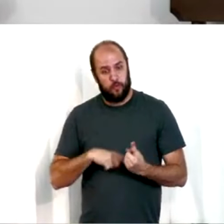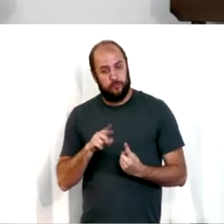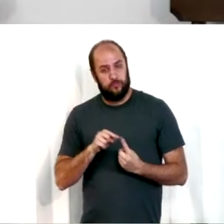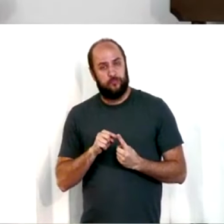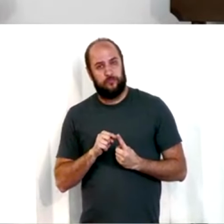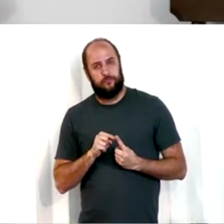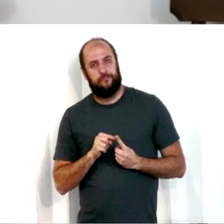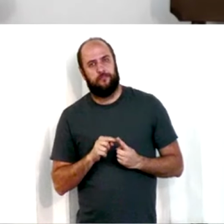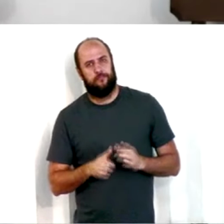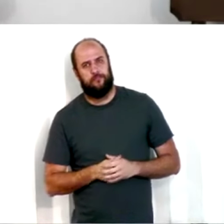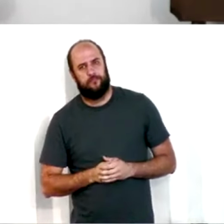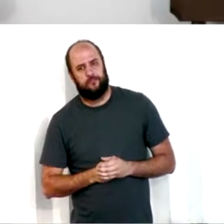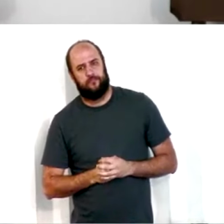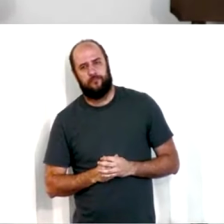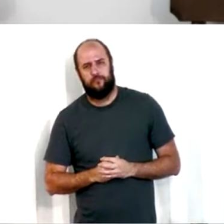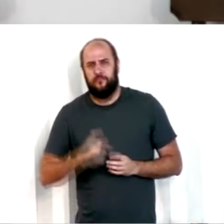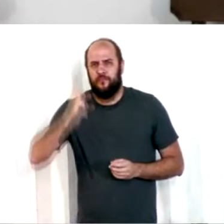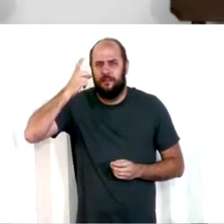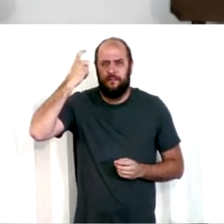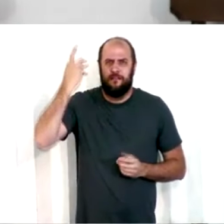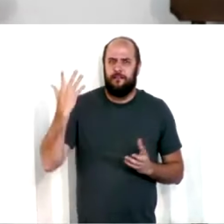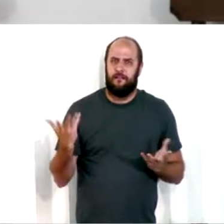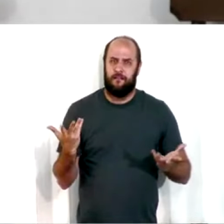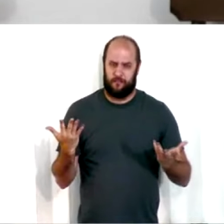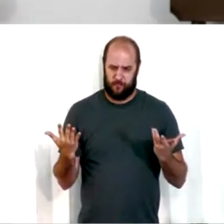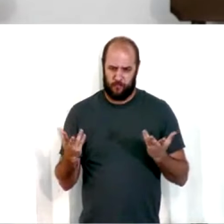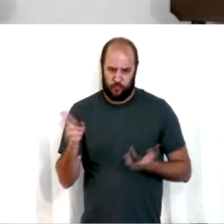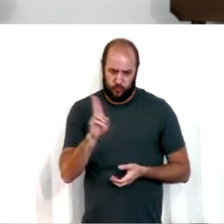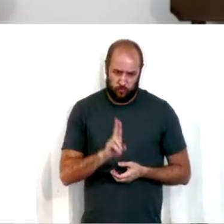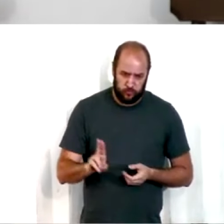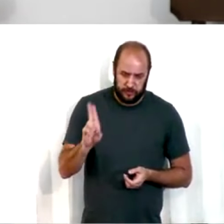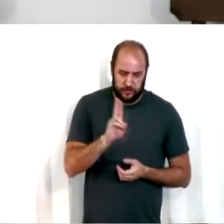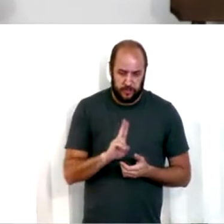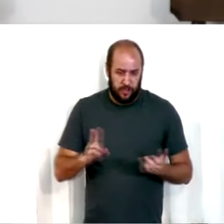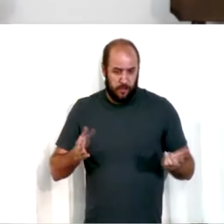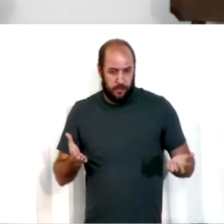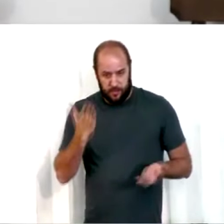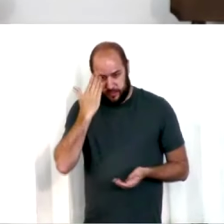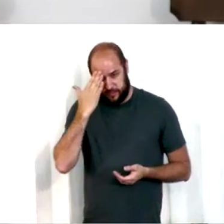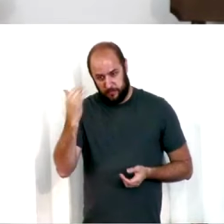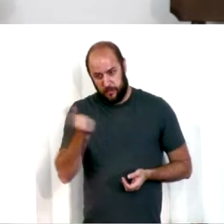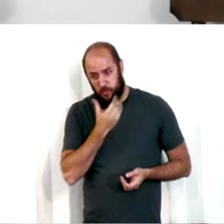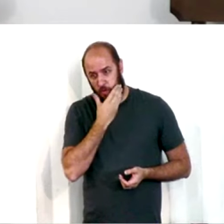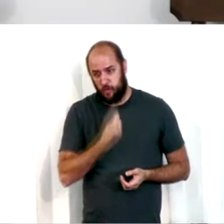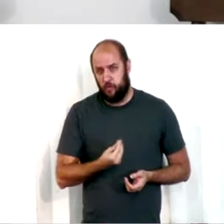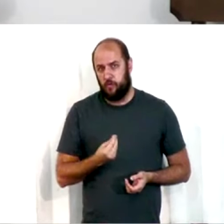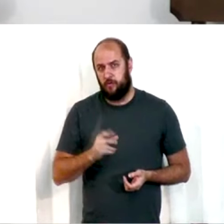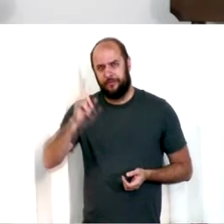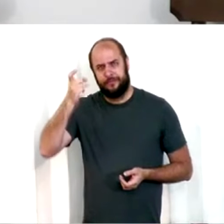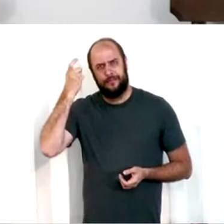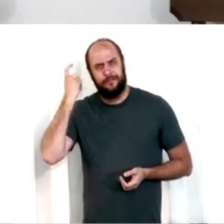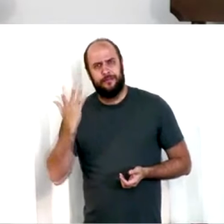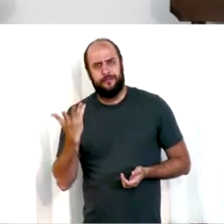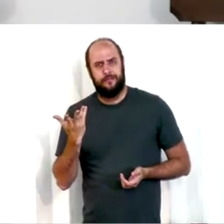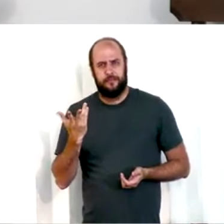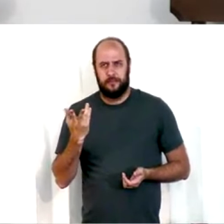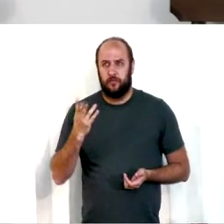usa? Será que ele usa de retórica? Será que ele usa de sabedoria humana? Será que ele usa de